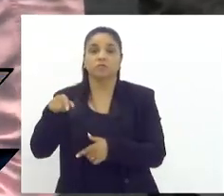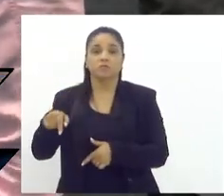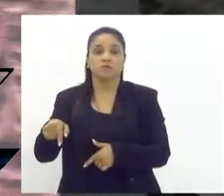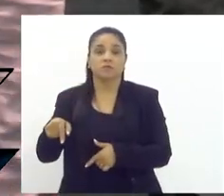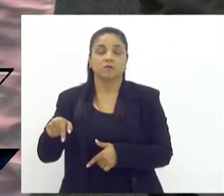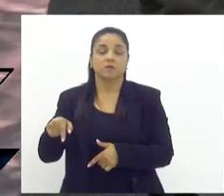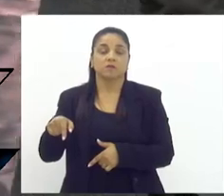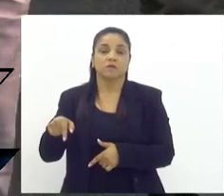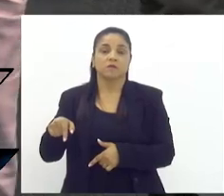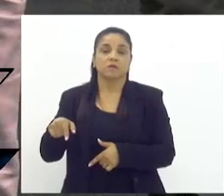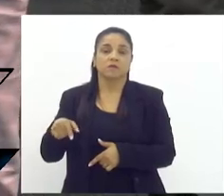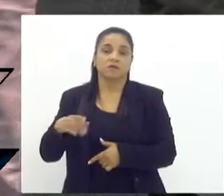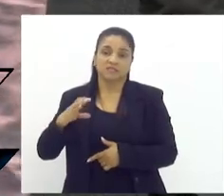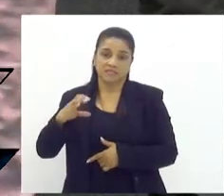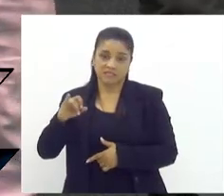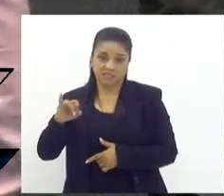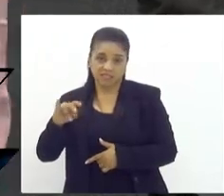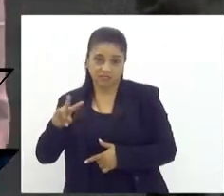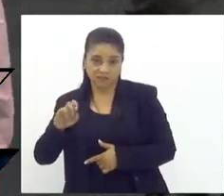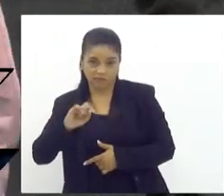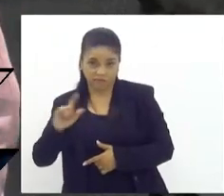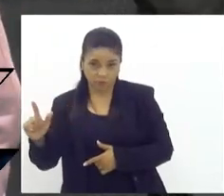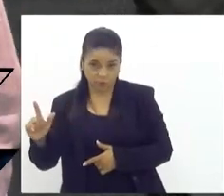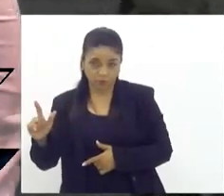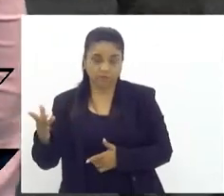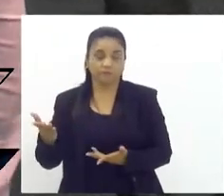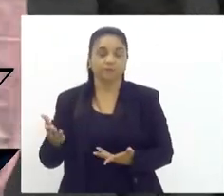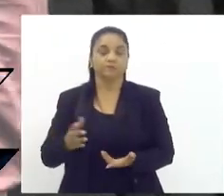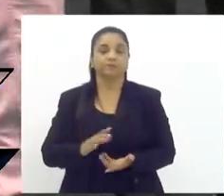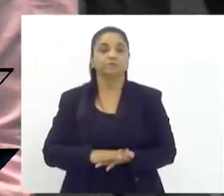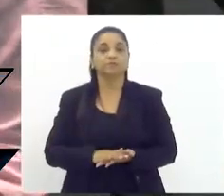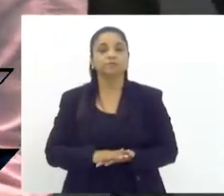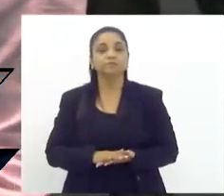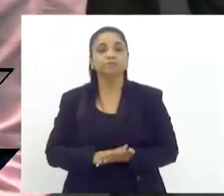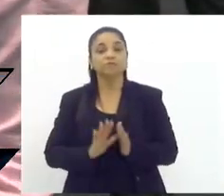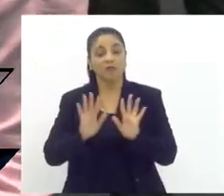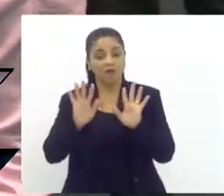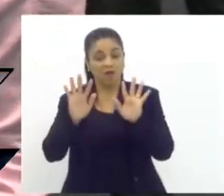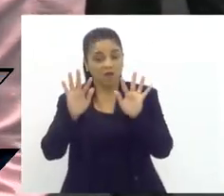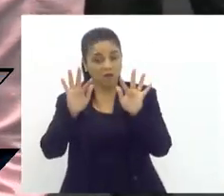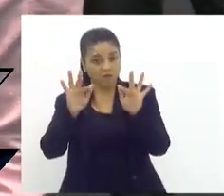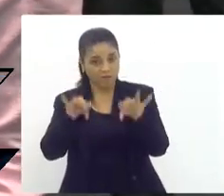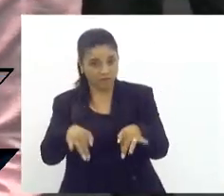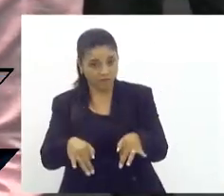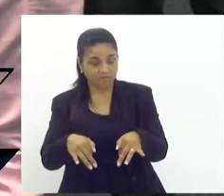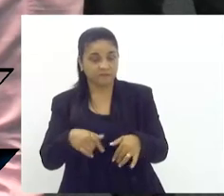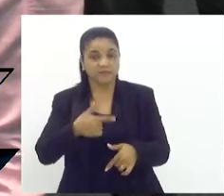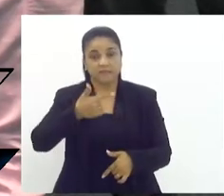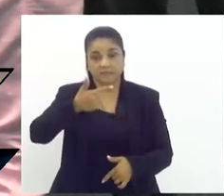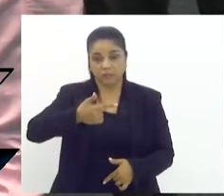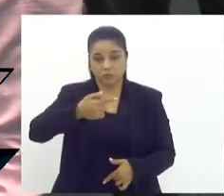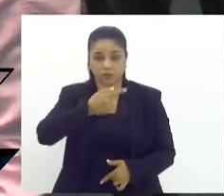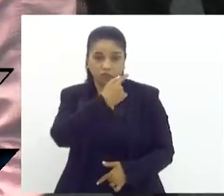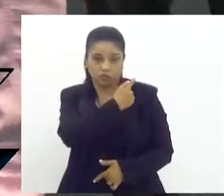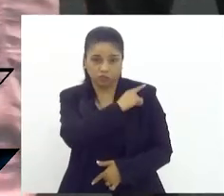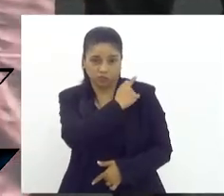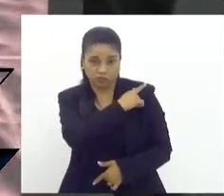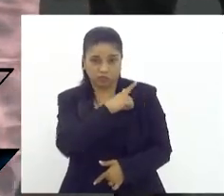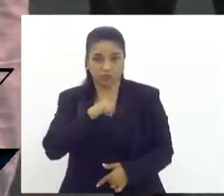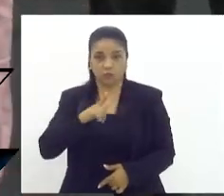Nazaré Cerqueira e a secretaria da Polícia Civil ao término da segunda gestão do governo